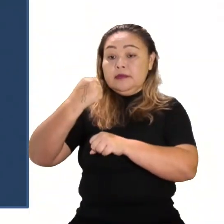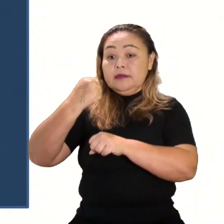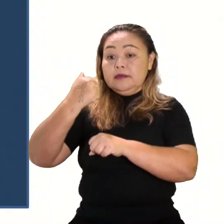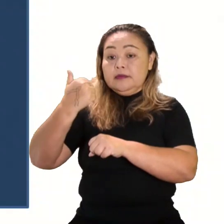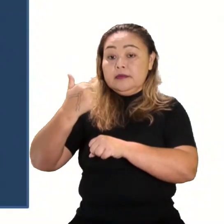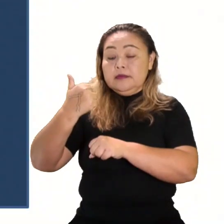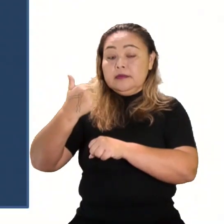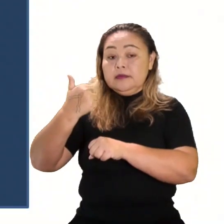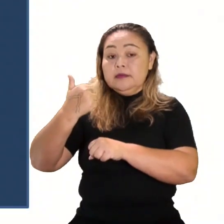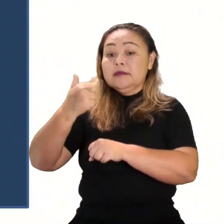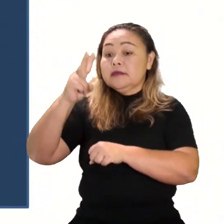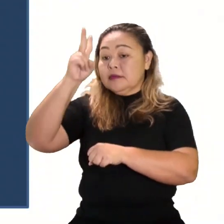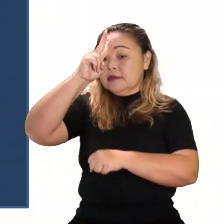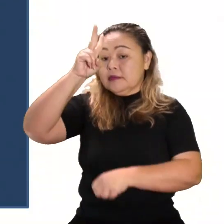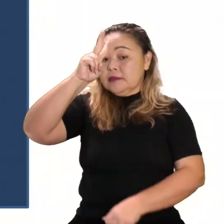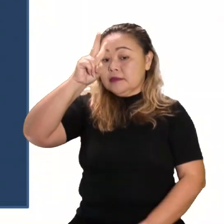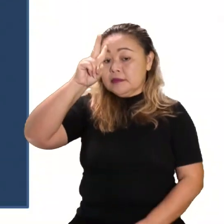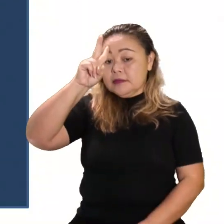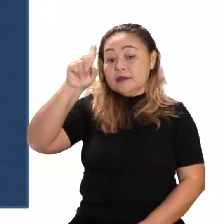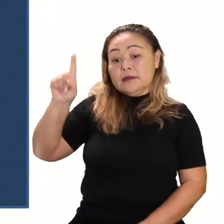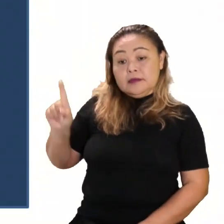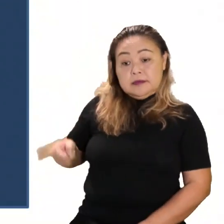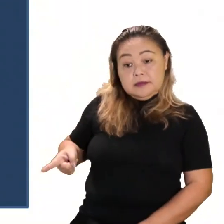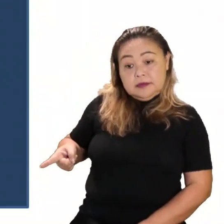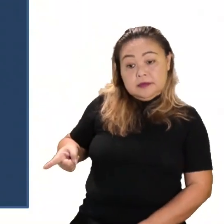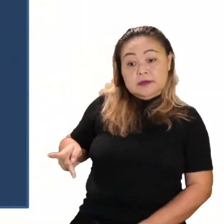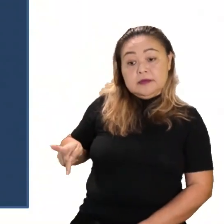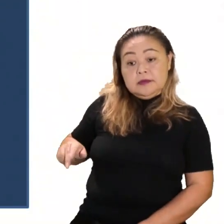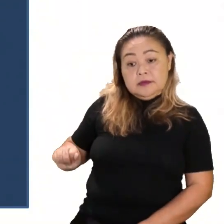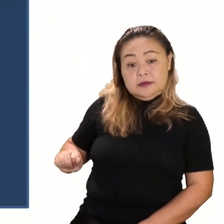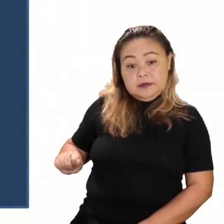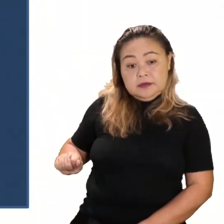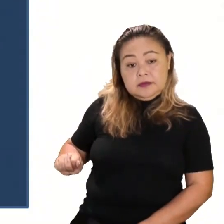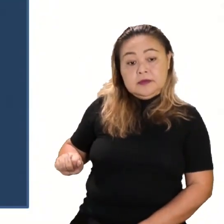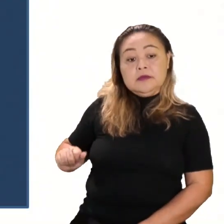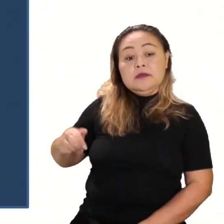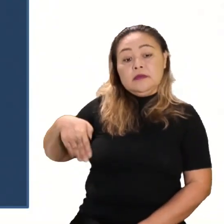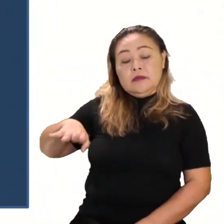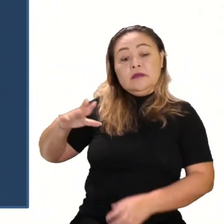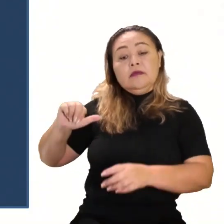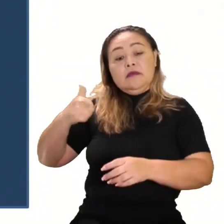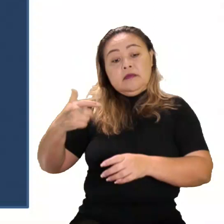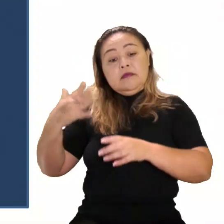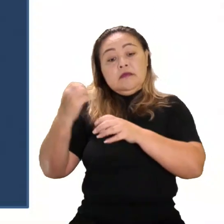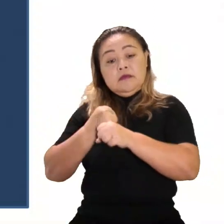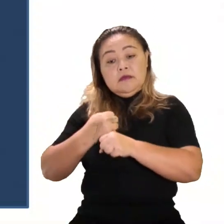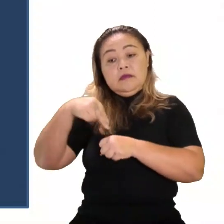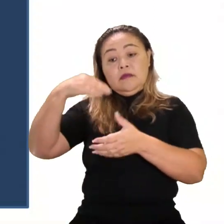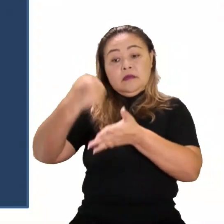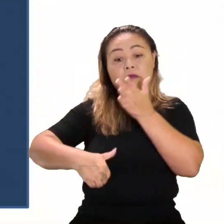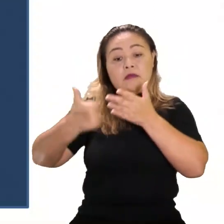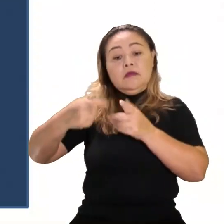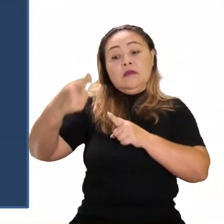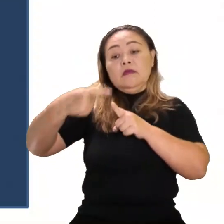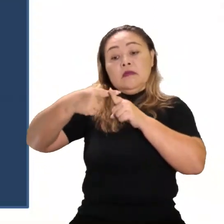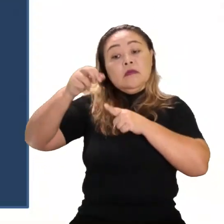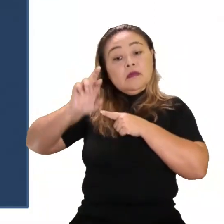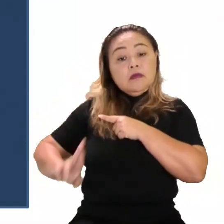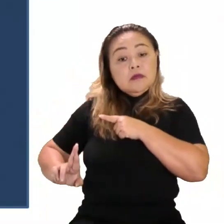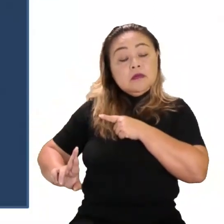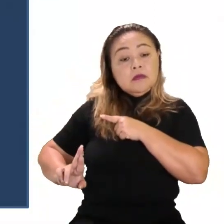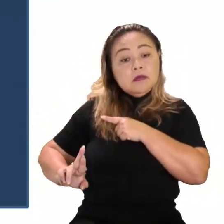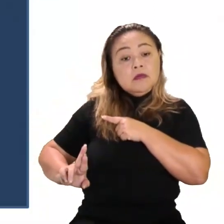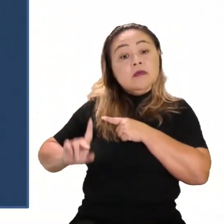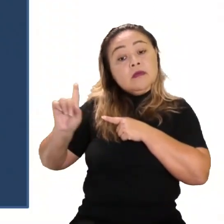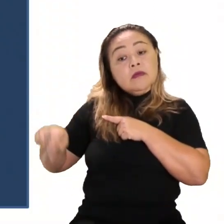1. Lembrando que essa aqui é a da nossa PA, né? A n é igual a 1 mais n menos 1 vezes a razão.